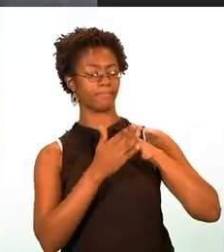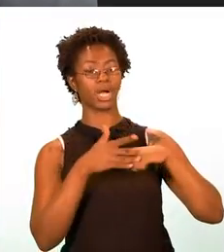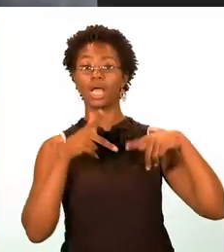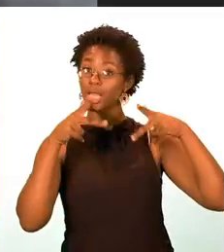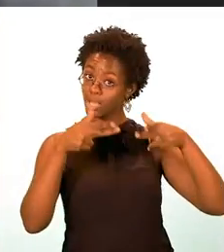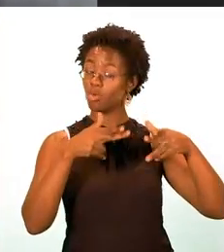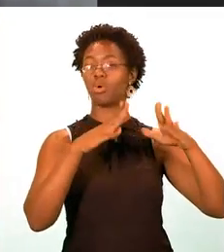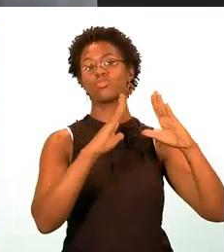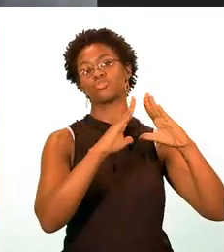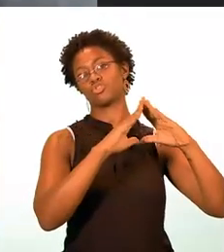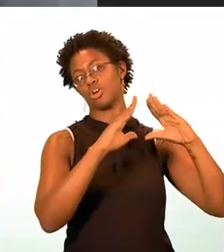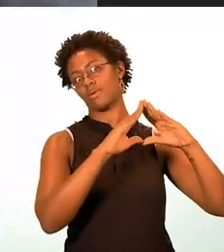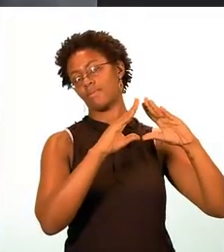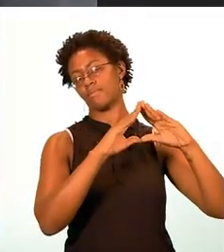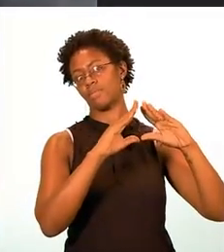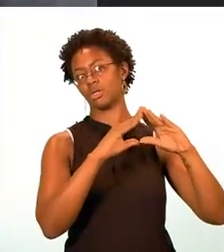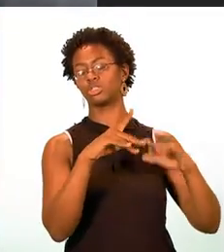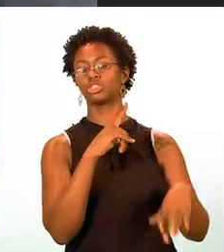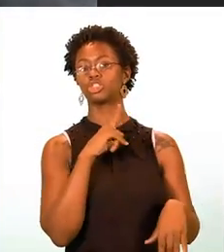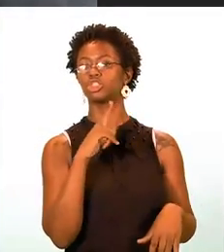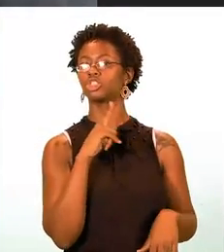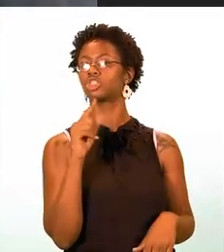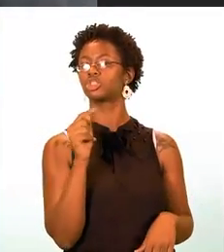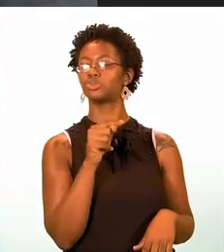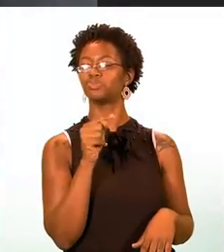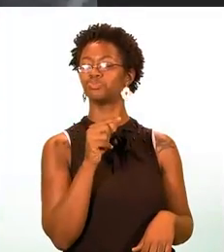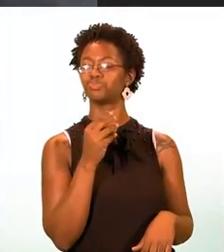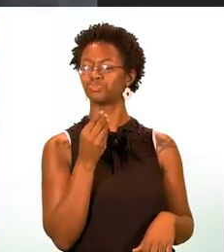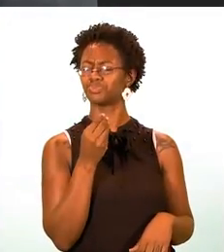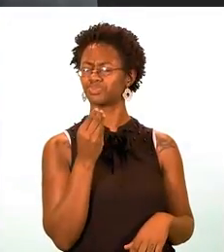diamante. E ela tem